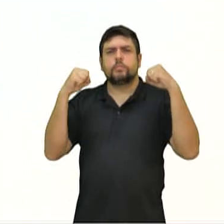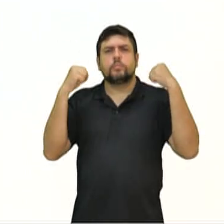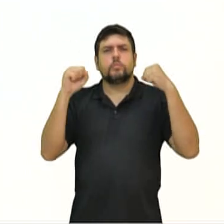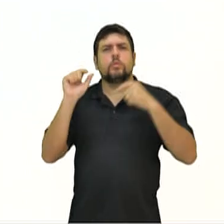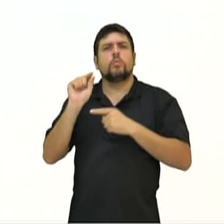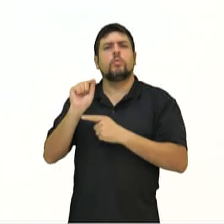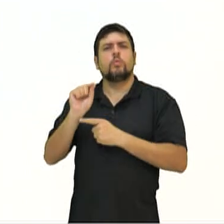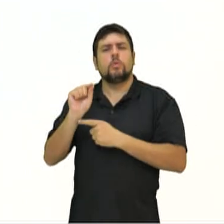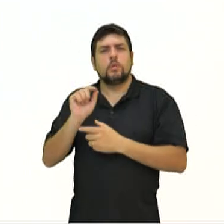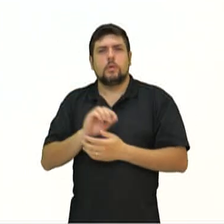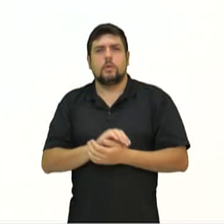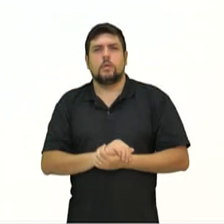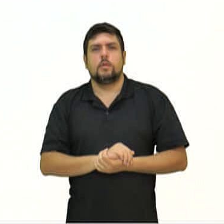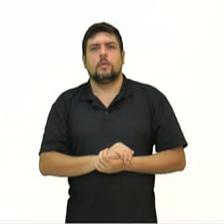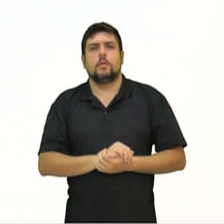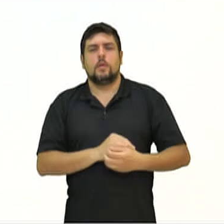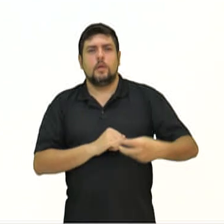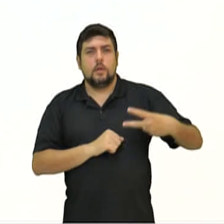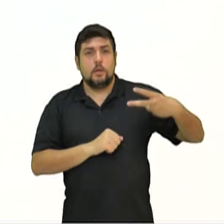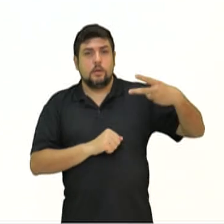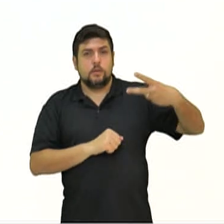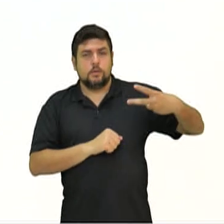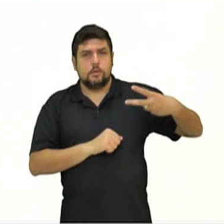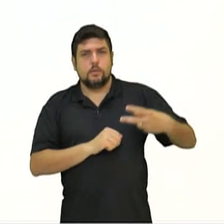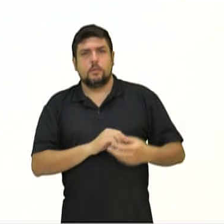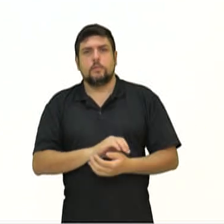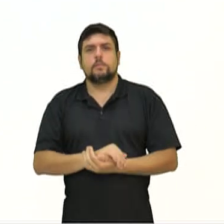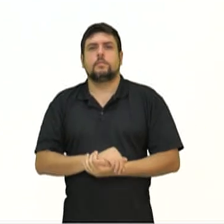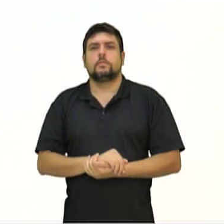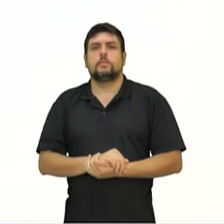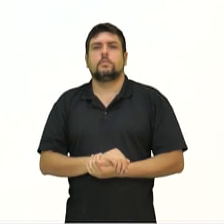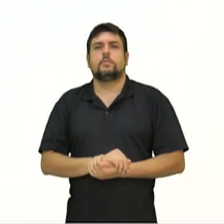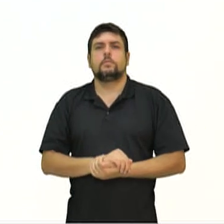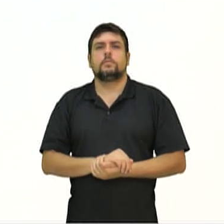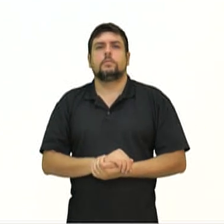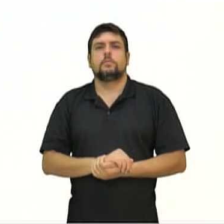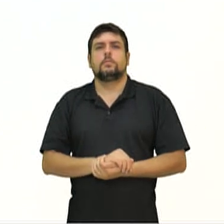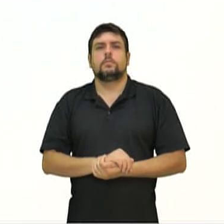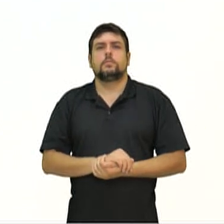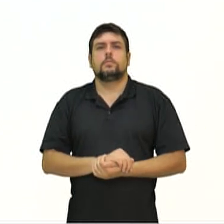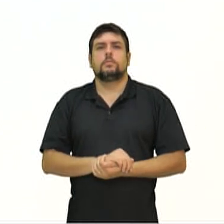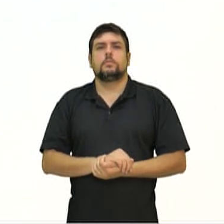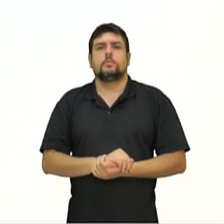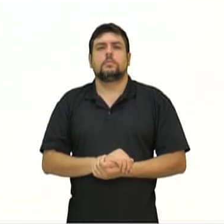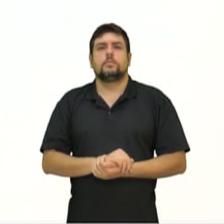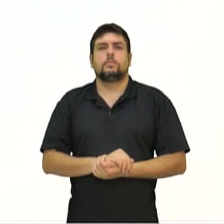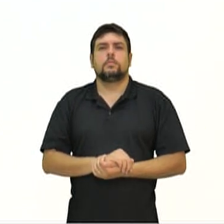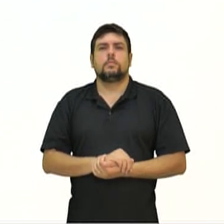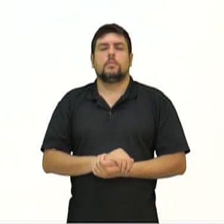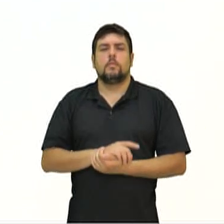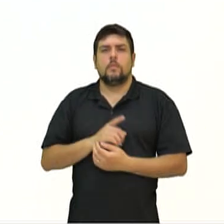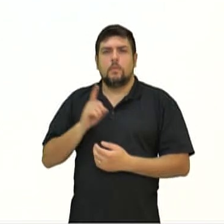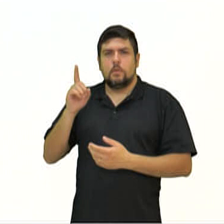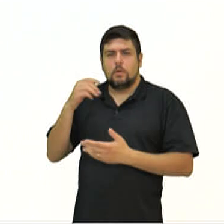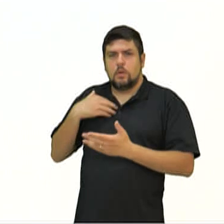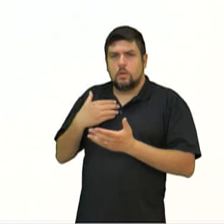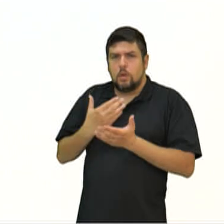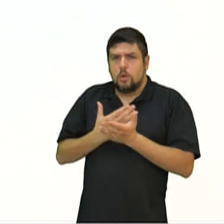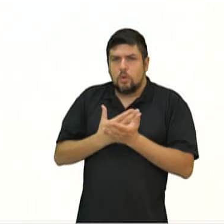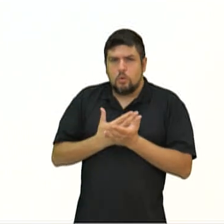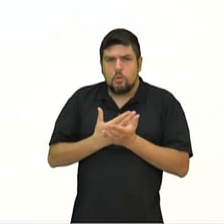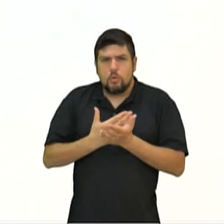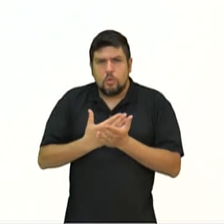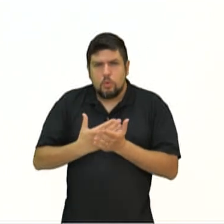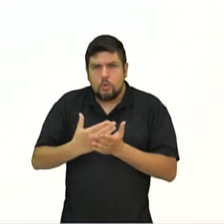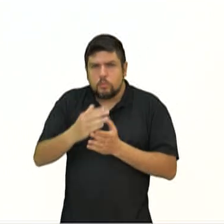lado? 2. When does Muhammad start counting the sit-ups? Quando ele começa a contar as flexões